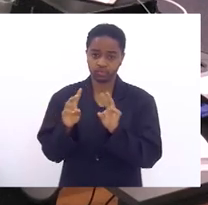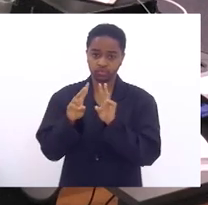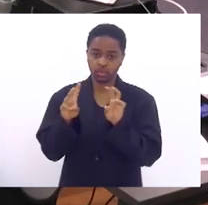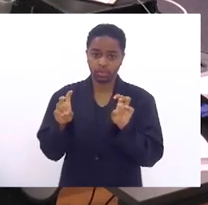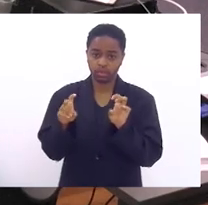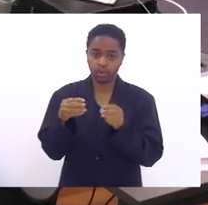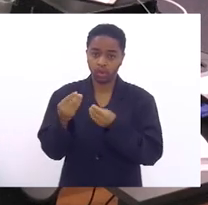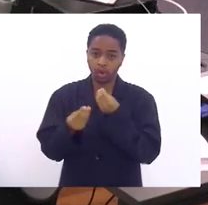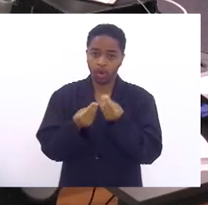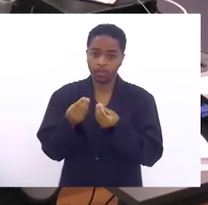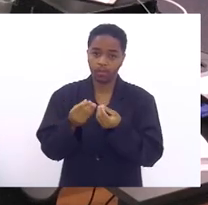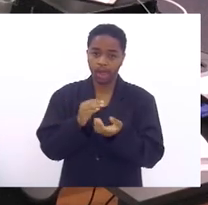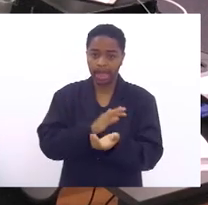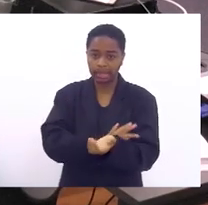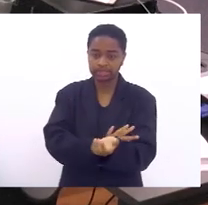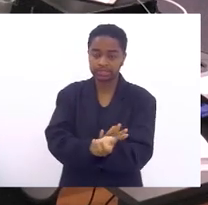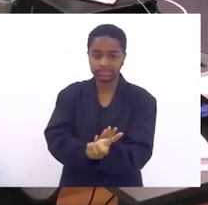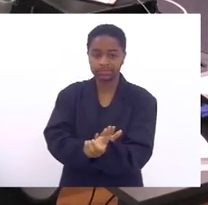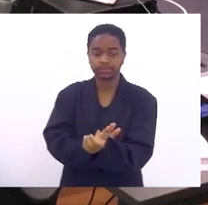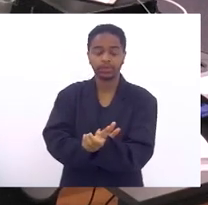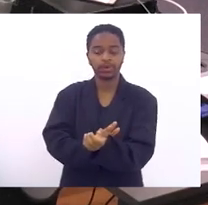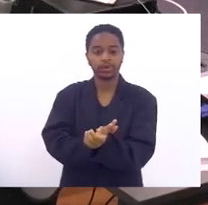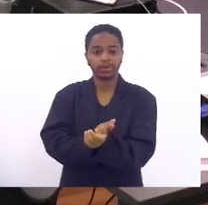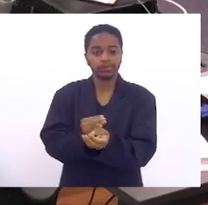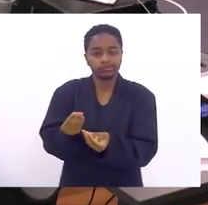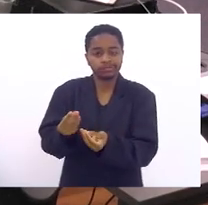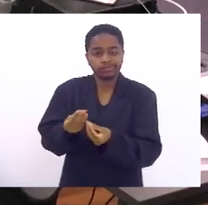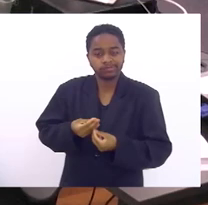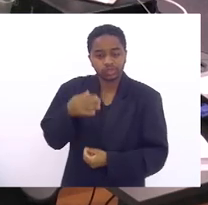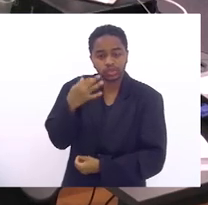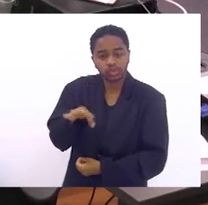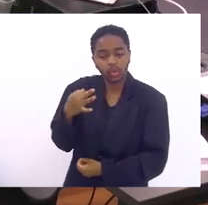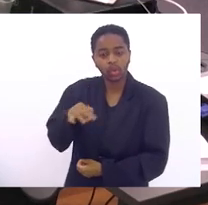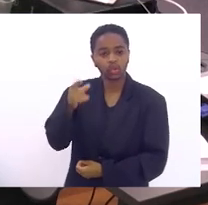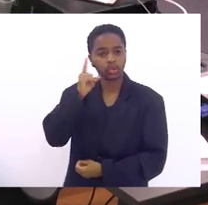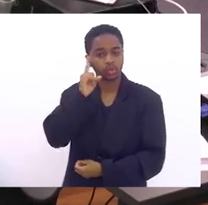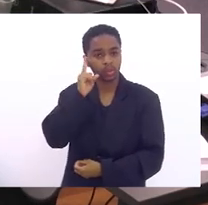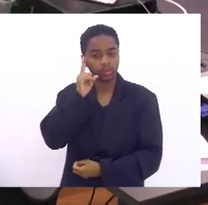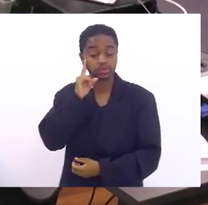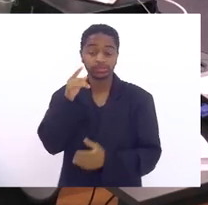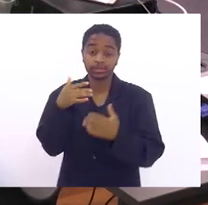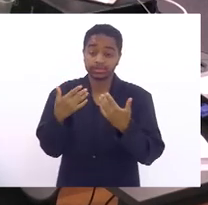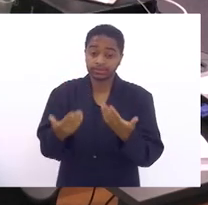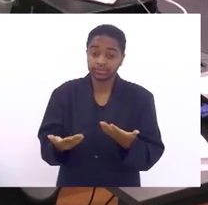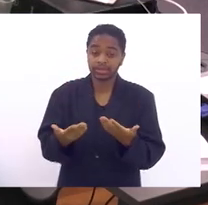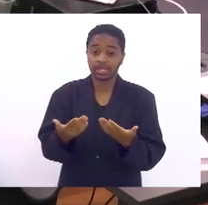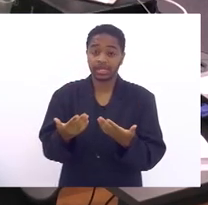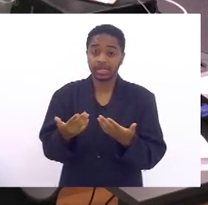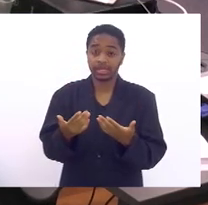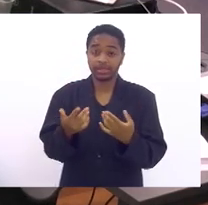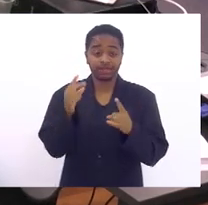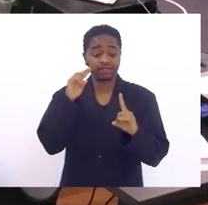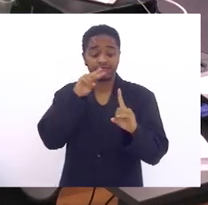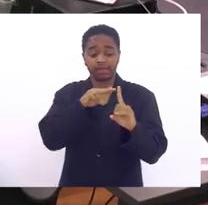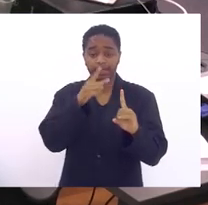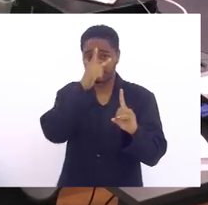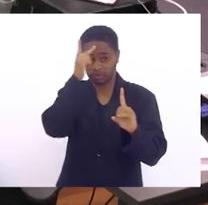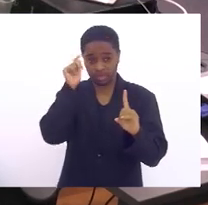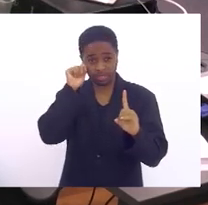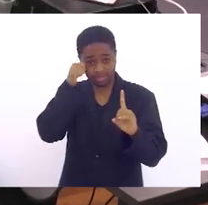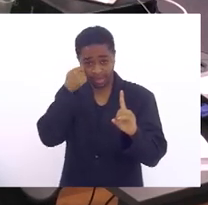racismo nos causa todos os dias né e é isso não ver beleza numa pessoa negra